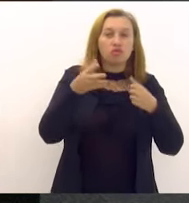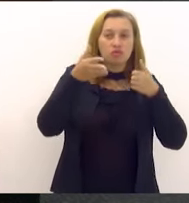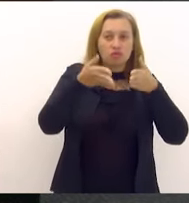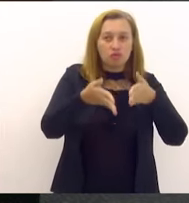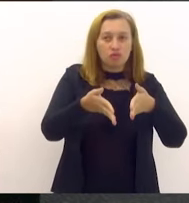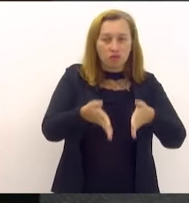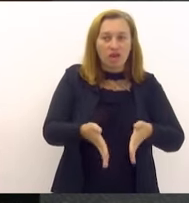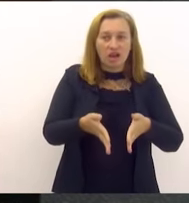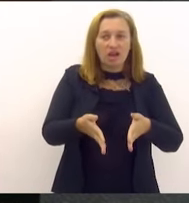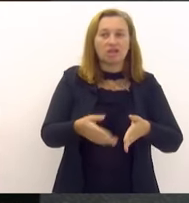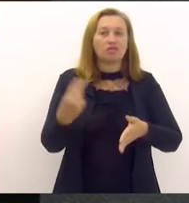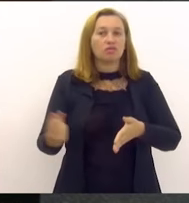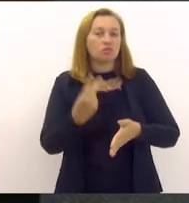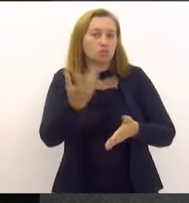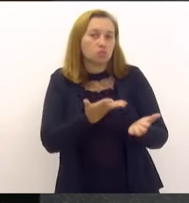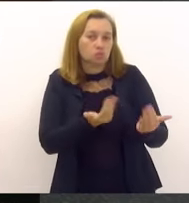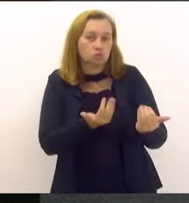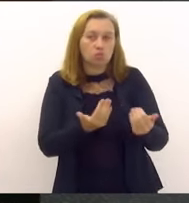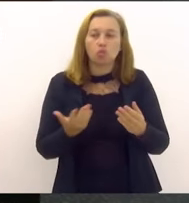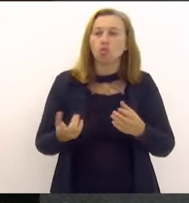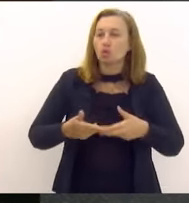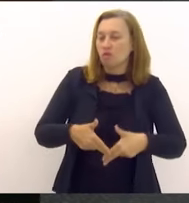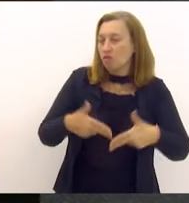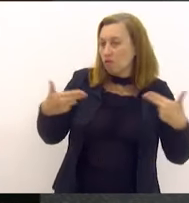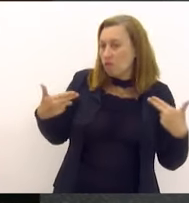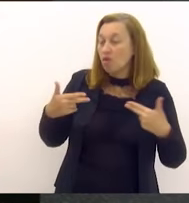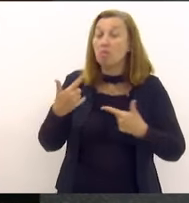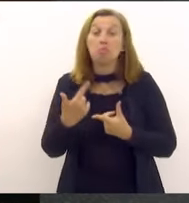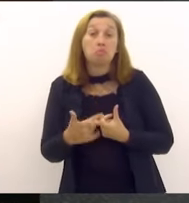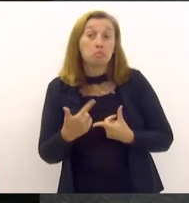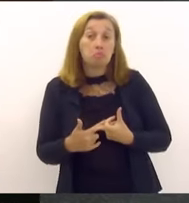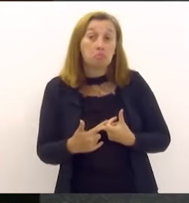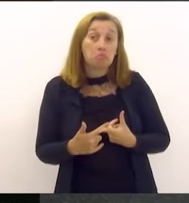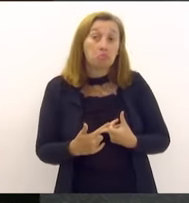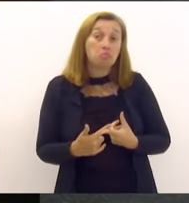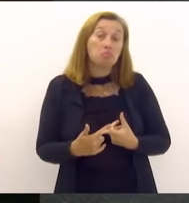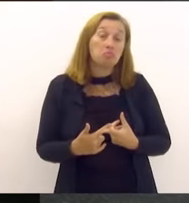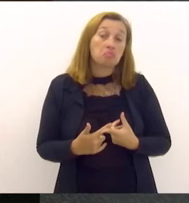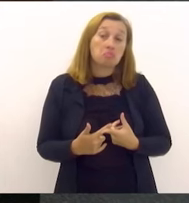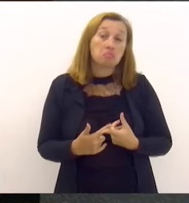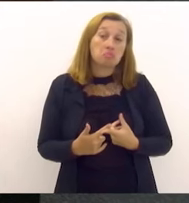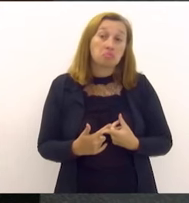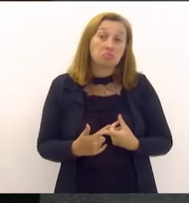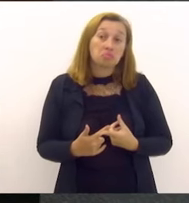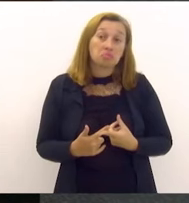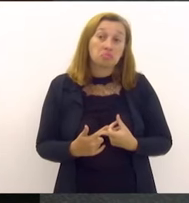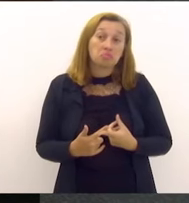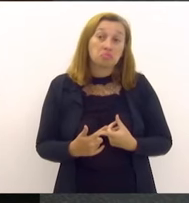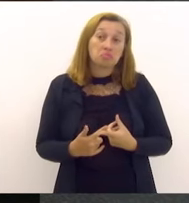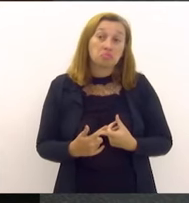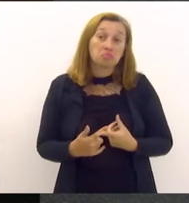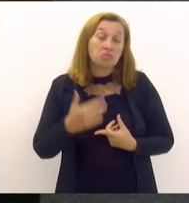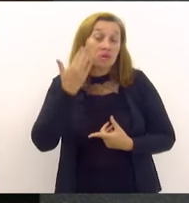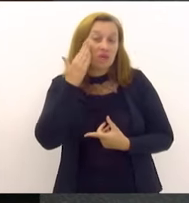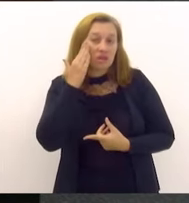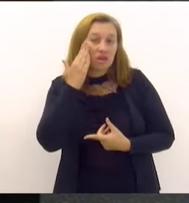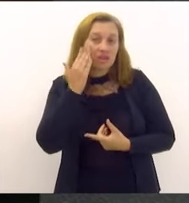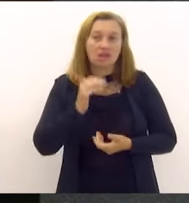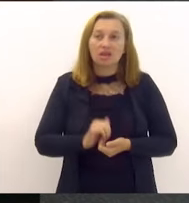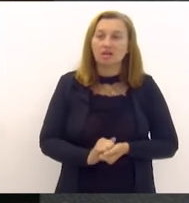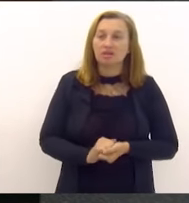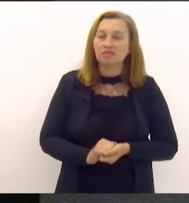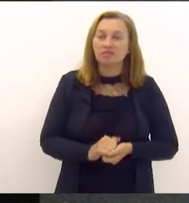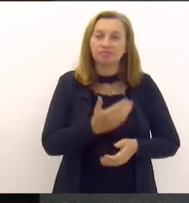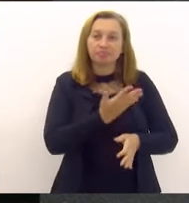da nossa juventude. O hip-hop ele é totalizante porque ele traz em si os elementos que compreendem a